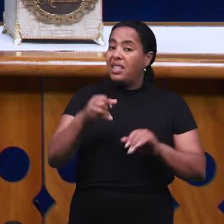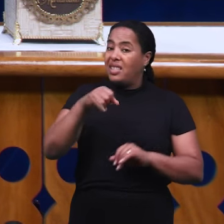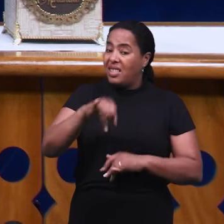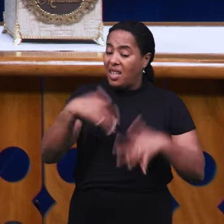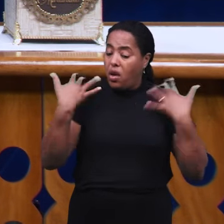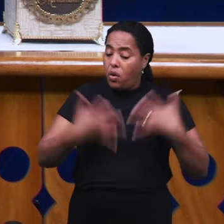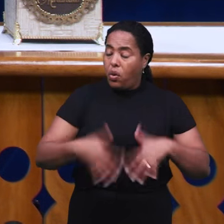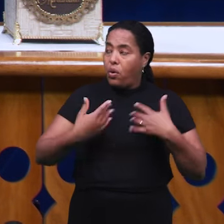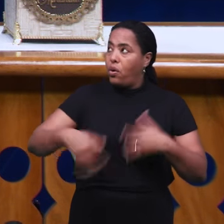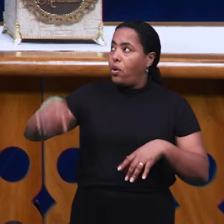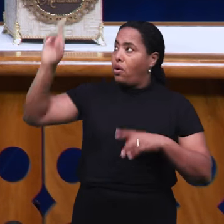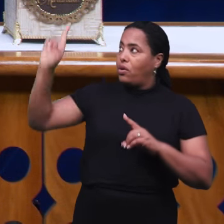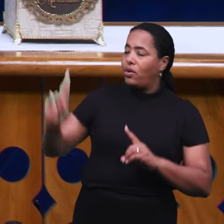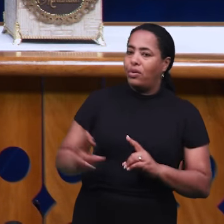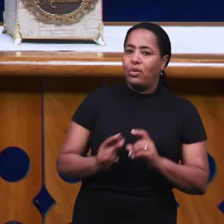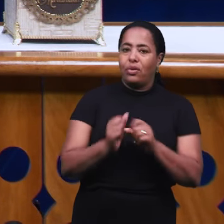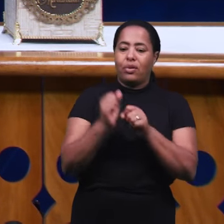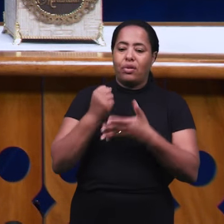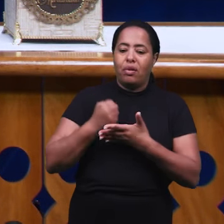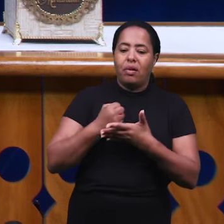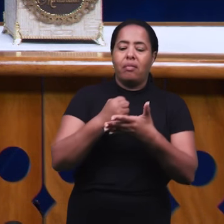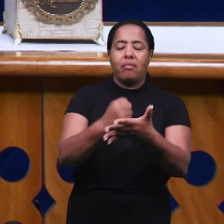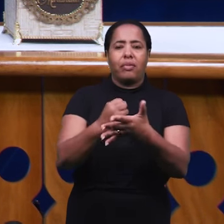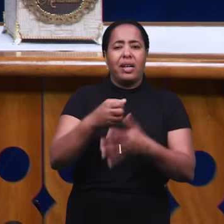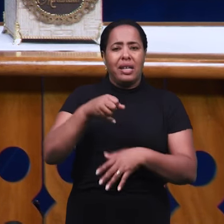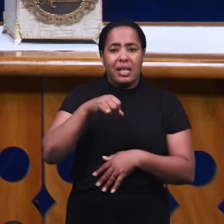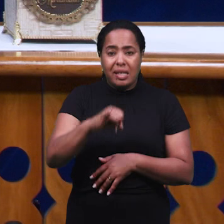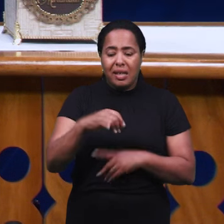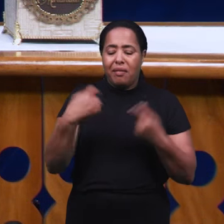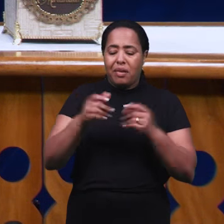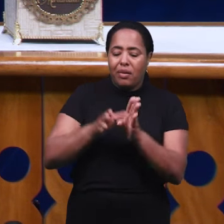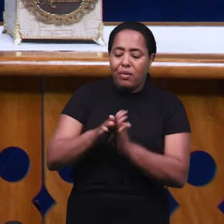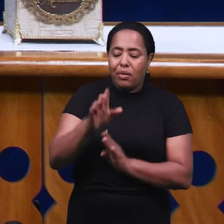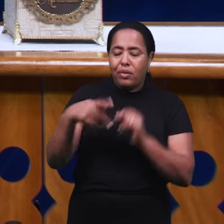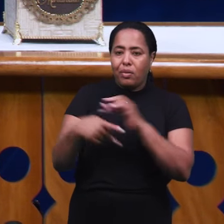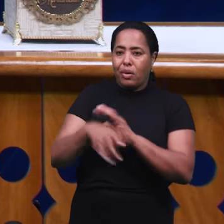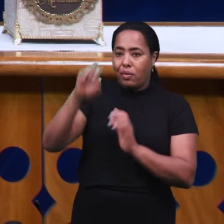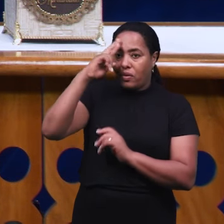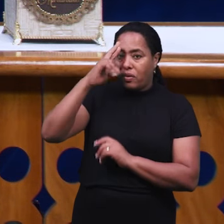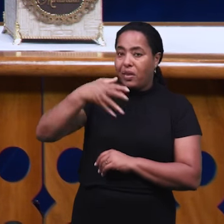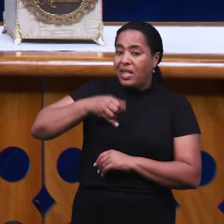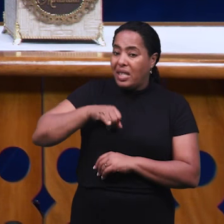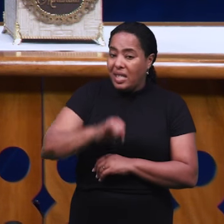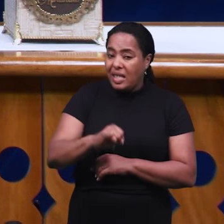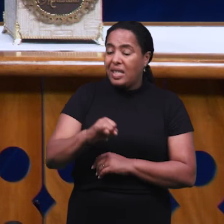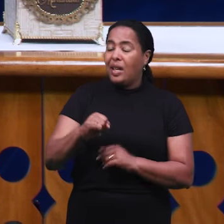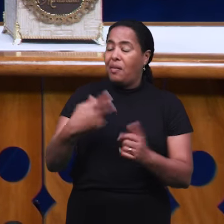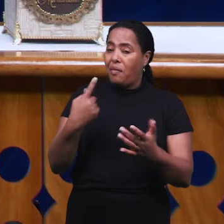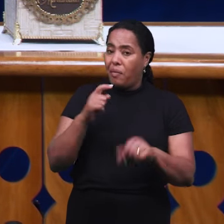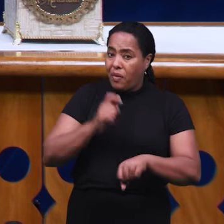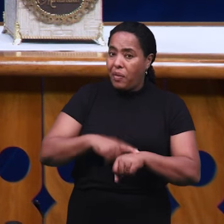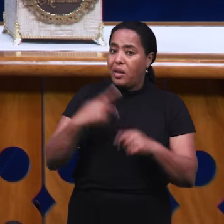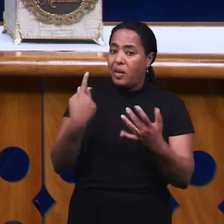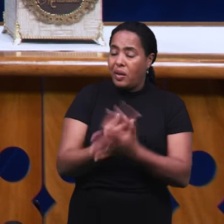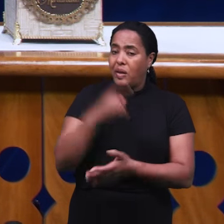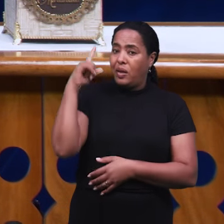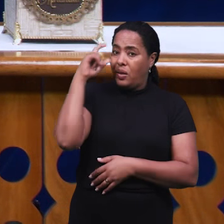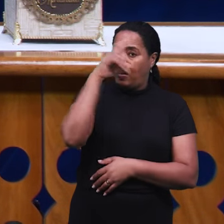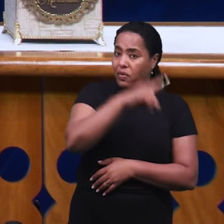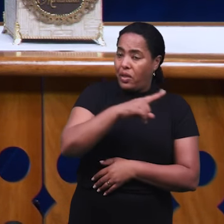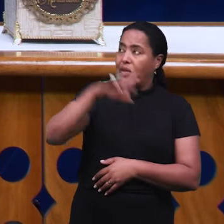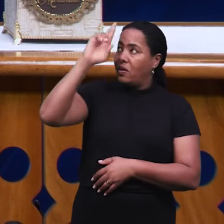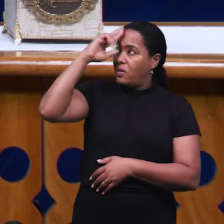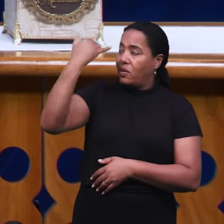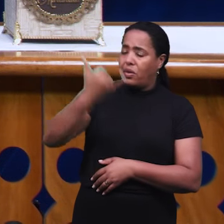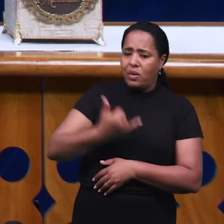aflição, Ele vai te socorrer. Porque você está debaixo de uma palavra, de uma direção do Senhor, que se houver uma coisa difícil, o Senhor vai